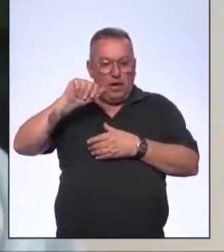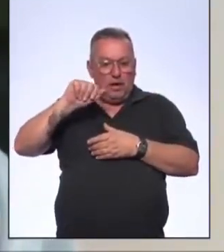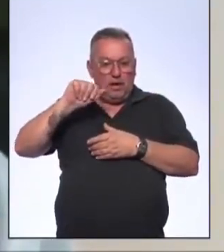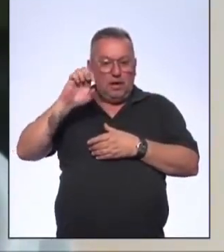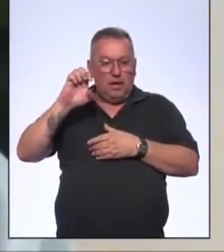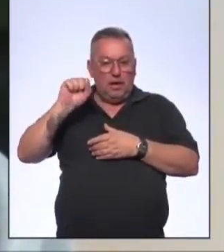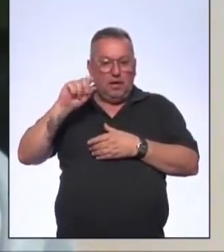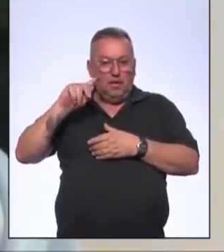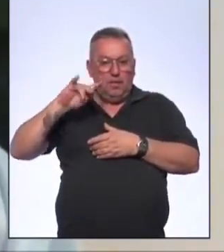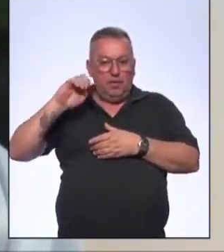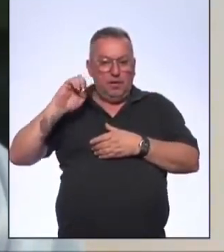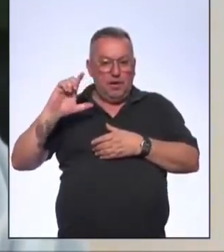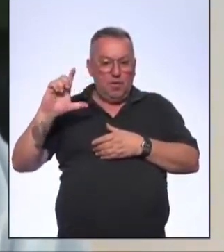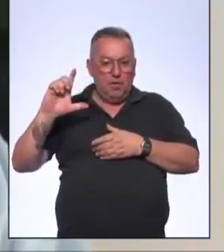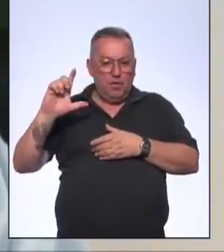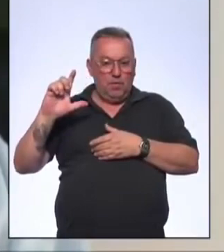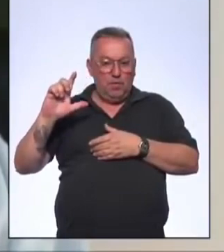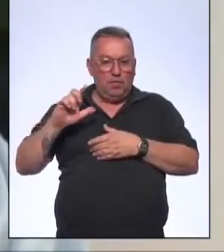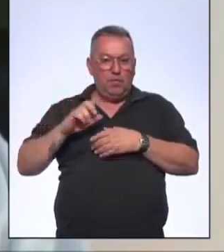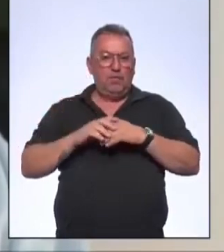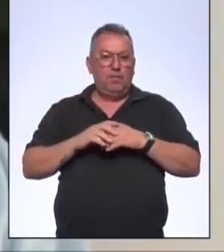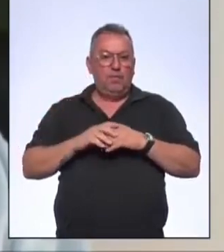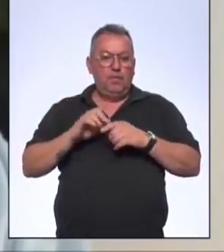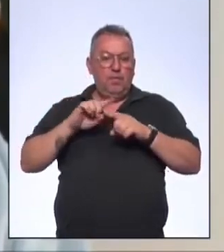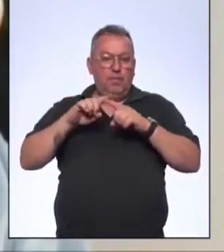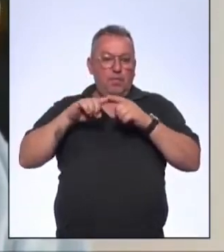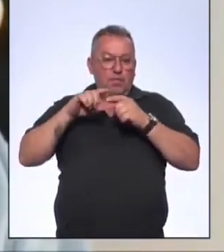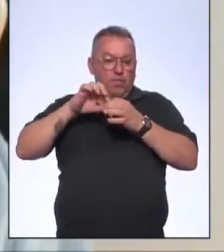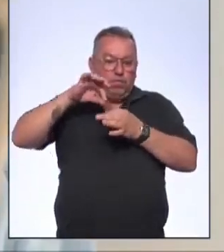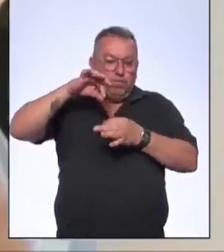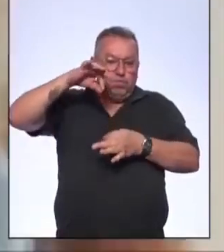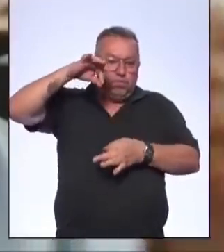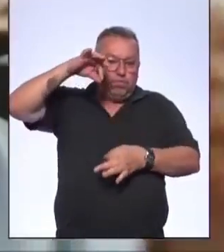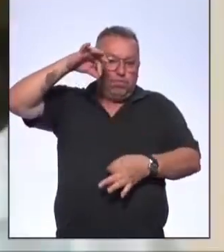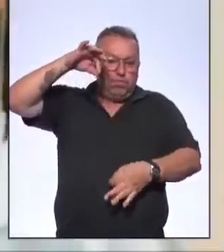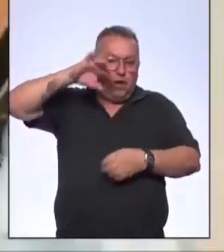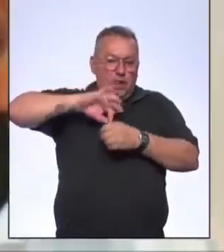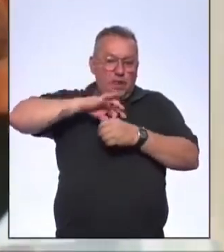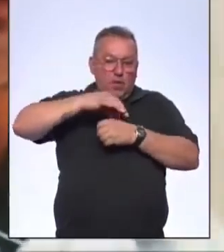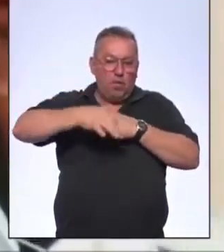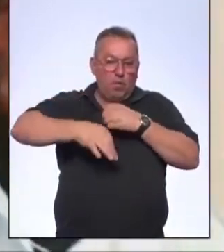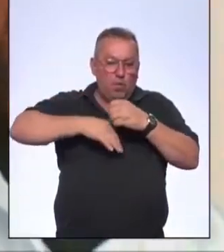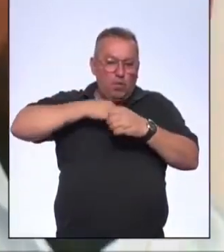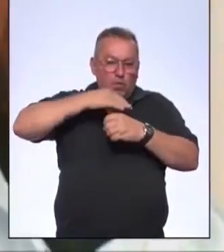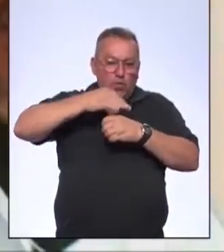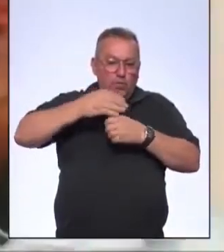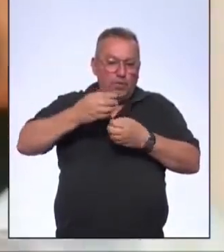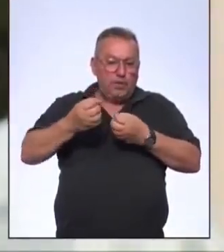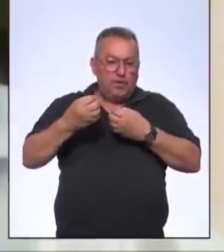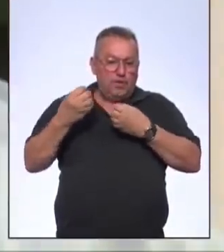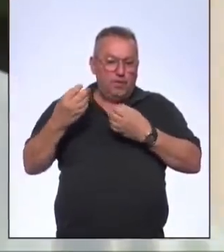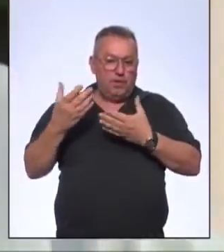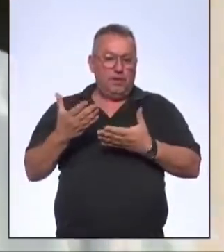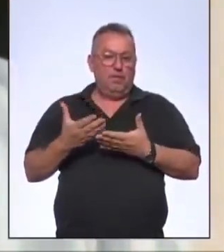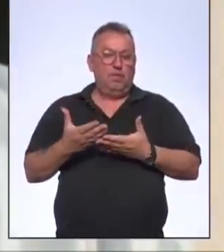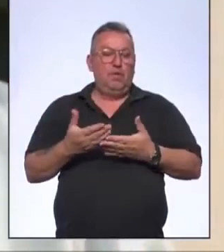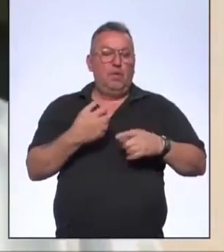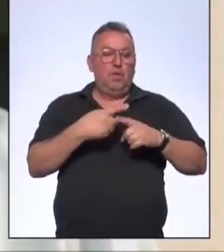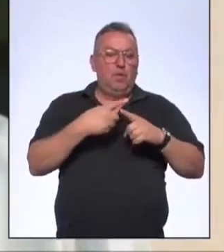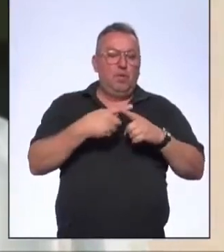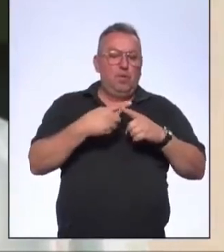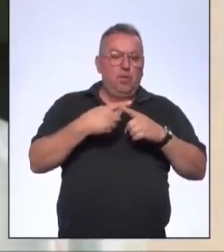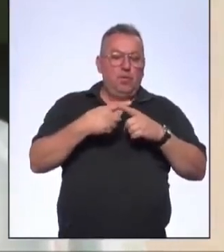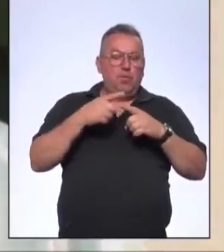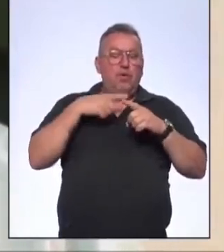diferente daquela medula que faz sangue, né? Que vai estar cheia de neurônios aqui para passar informação. Bom, por que esse sistema